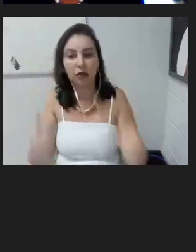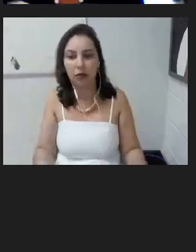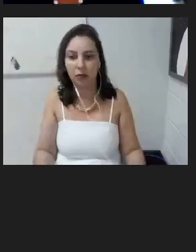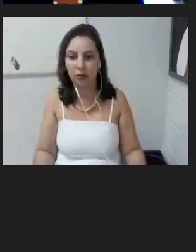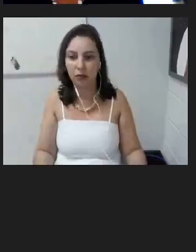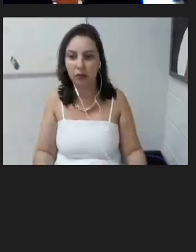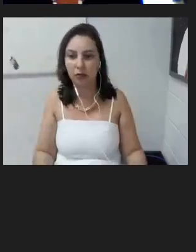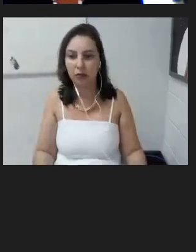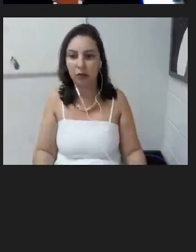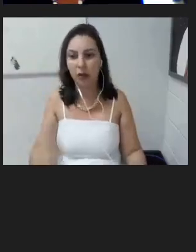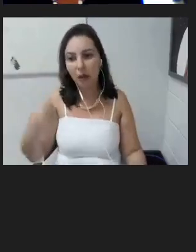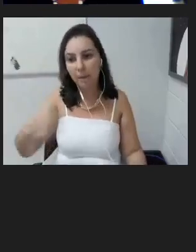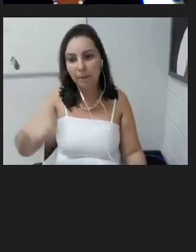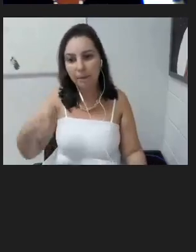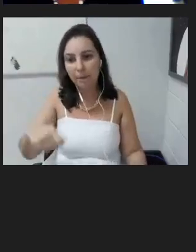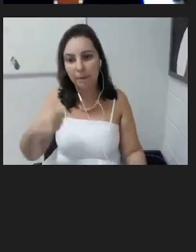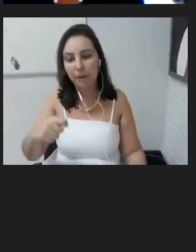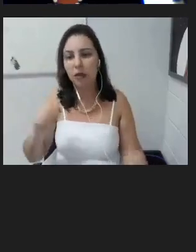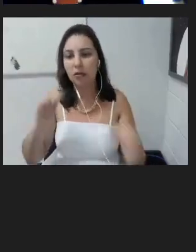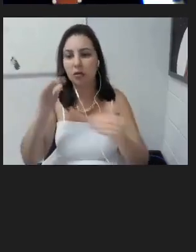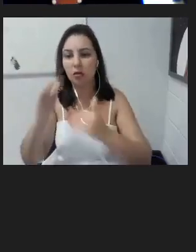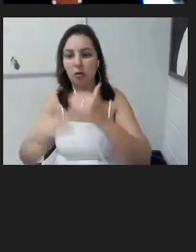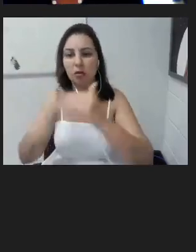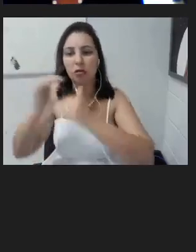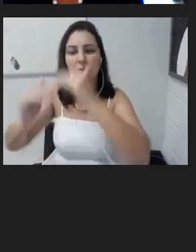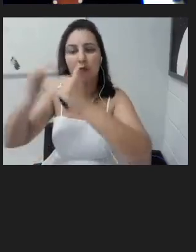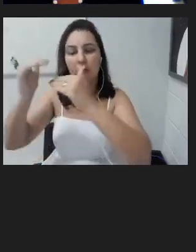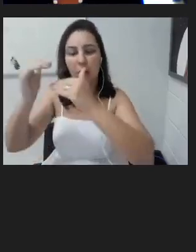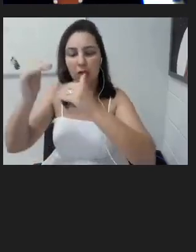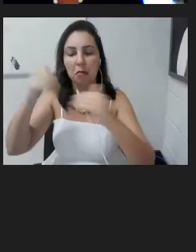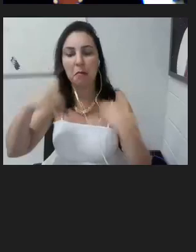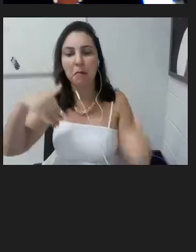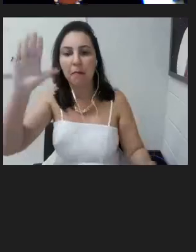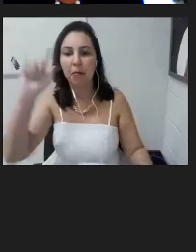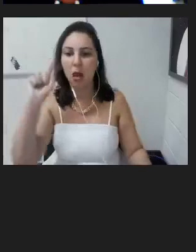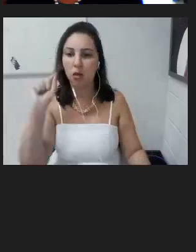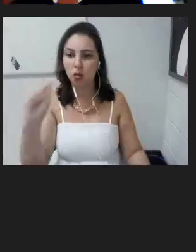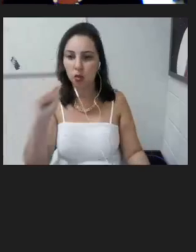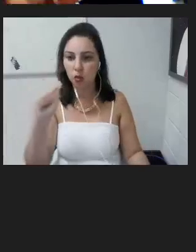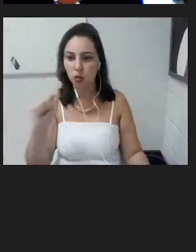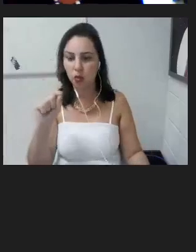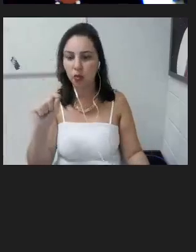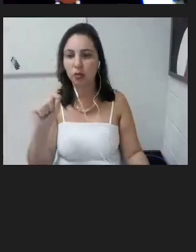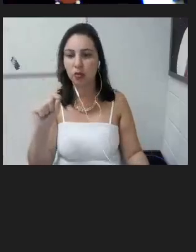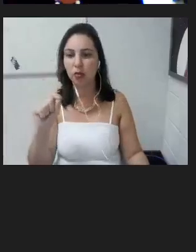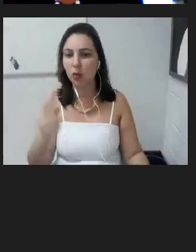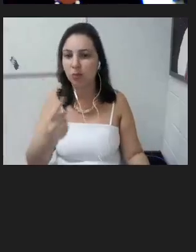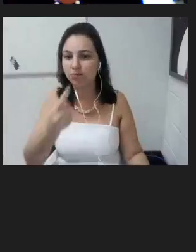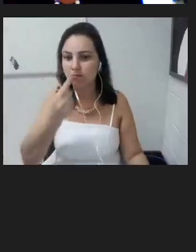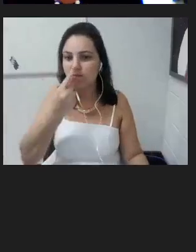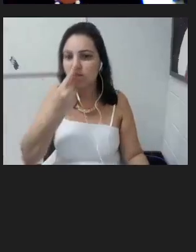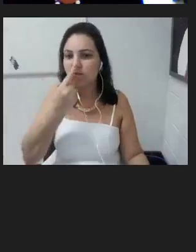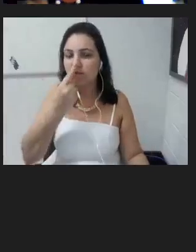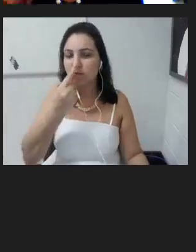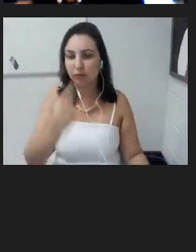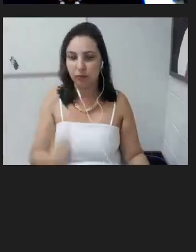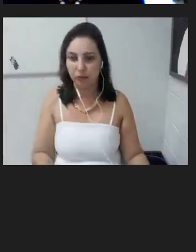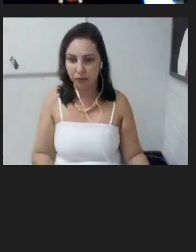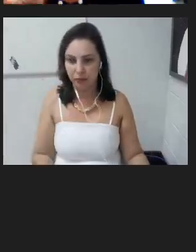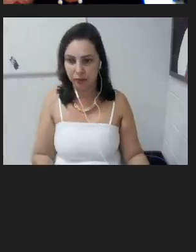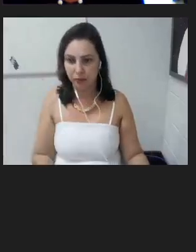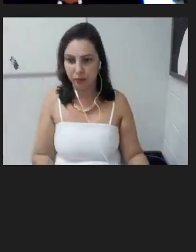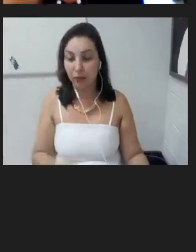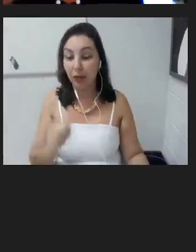o desenvolvimento numa dimensão maior do afetivo. Porque se o